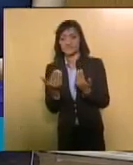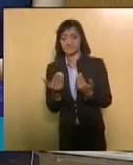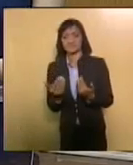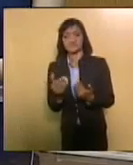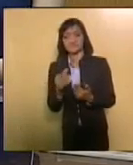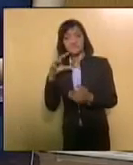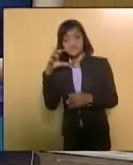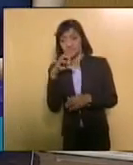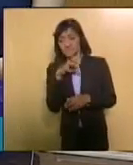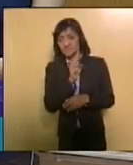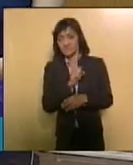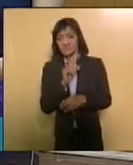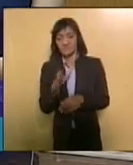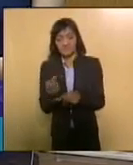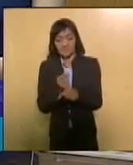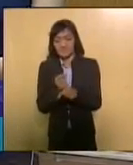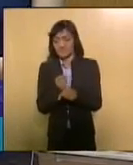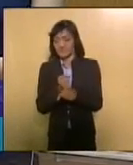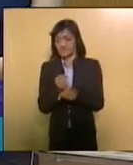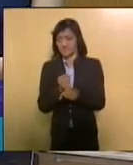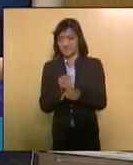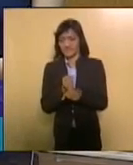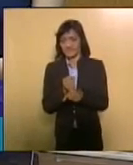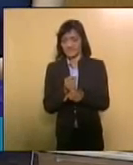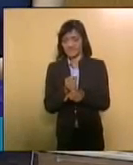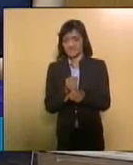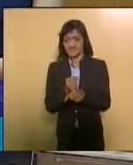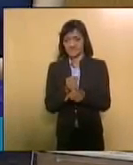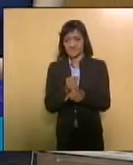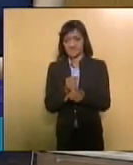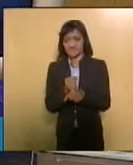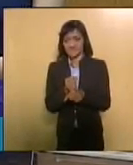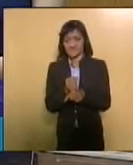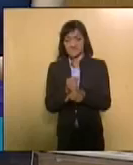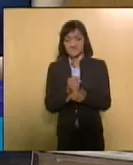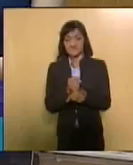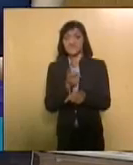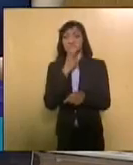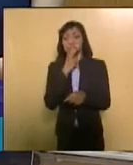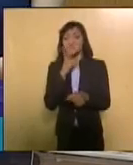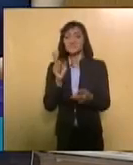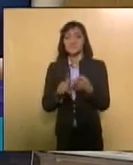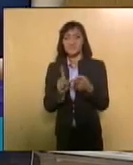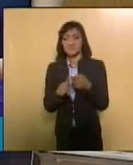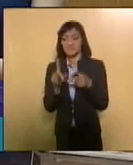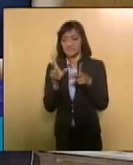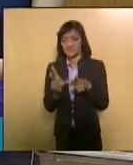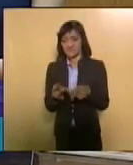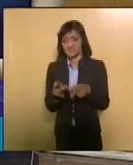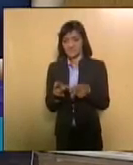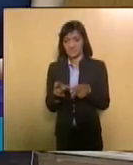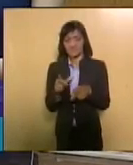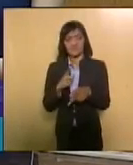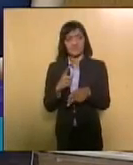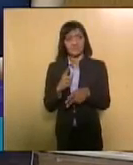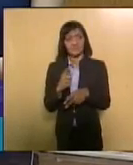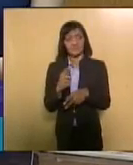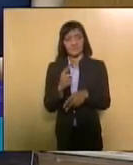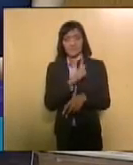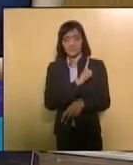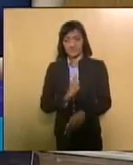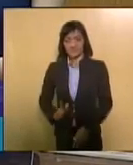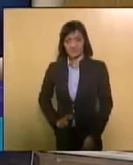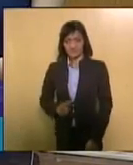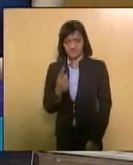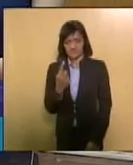sistematicamente durante muitos anos no Espírito Santo a mesma coisa aconteceu houve teve um governador Renato